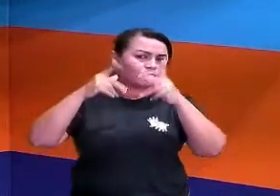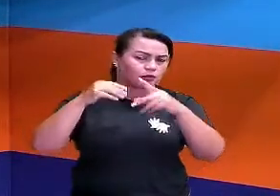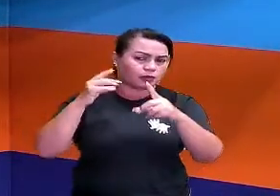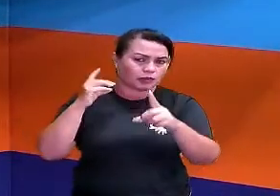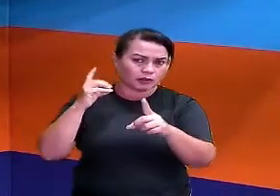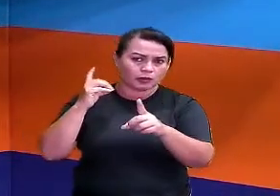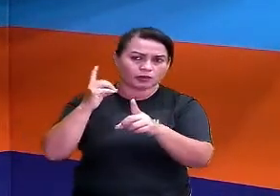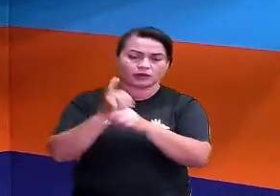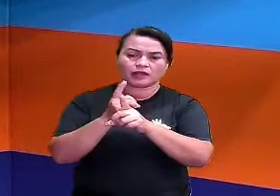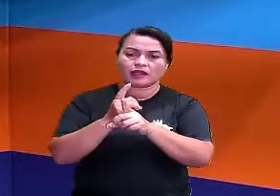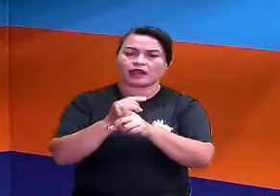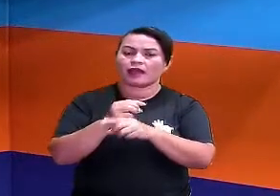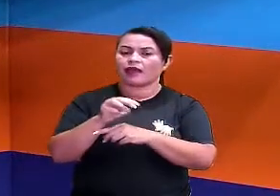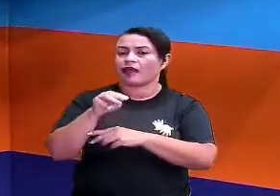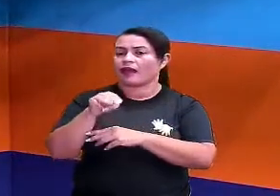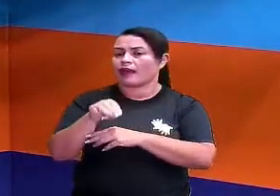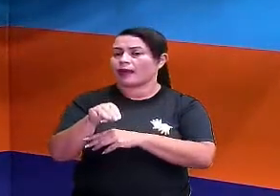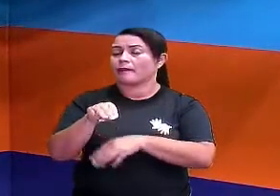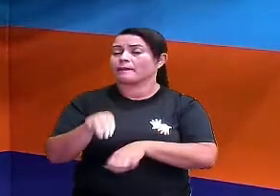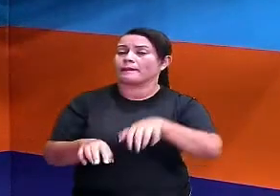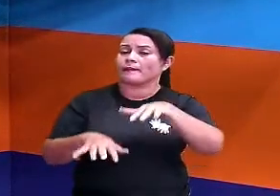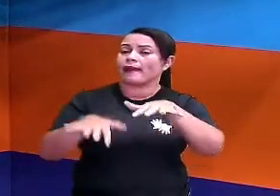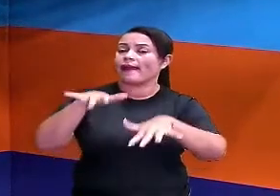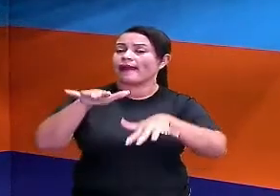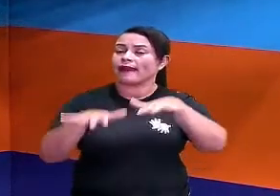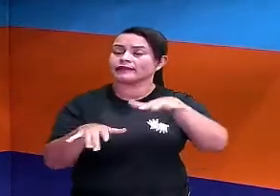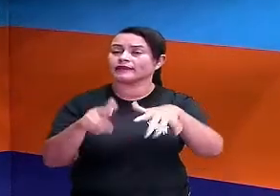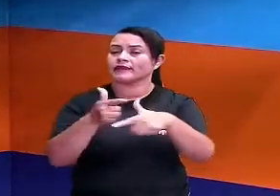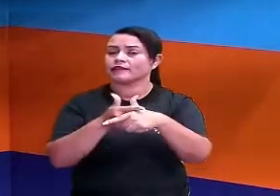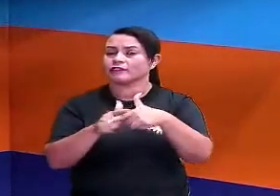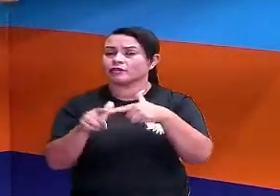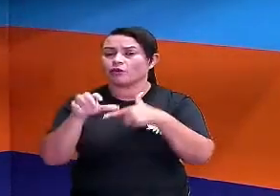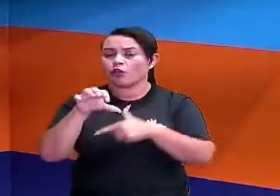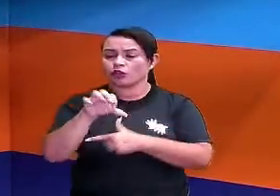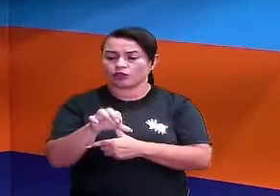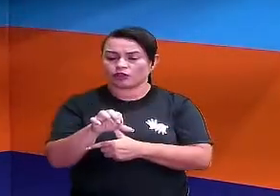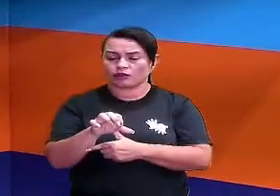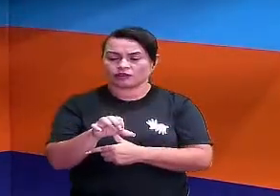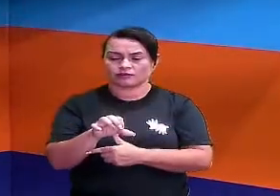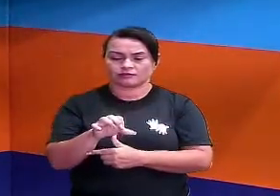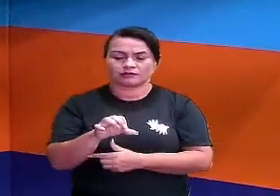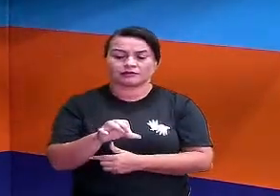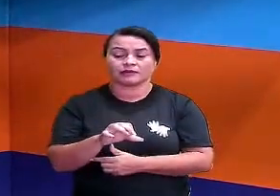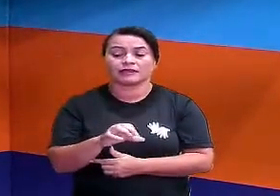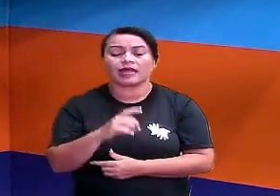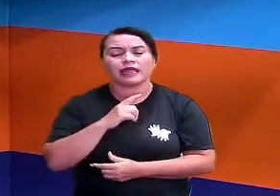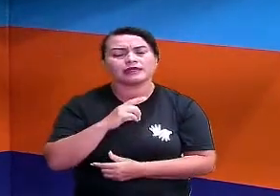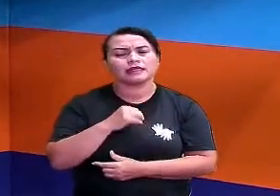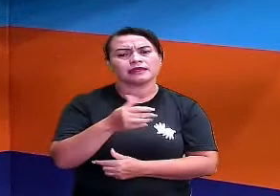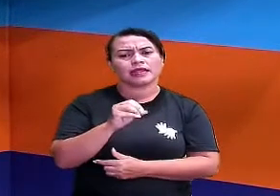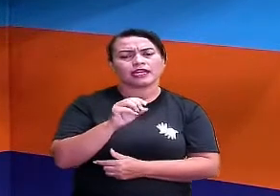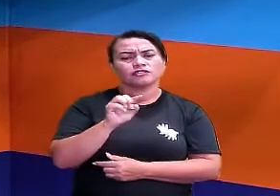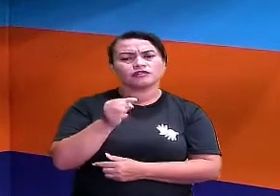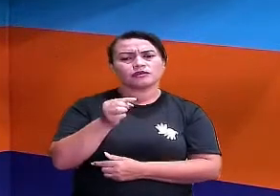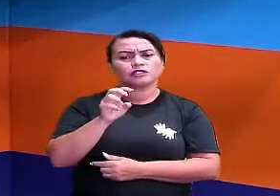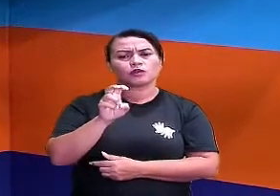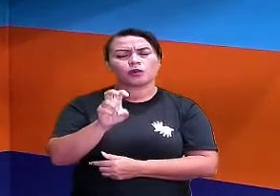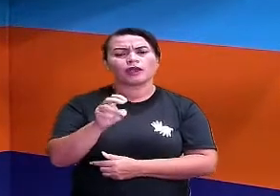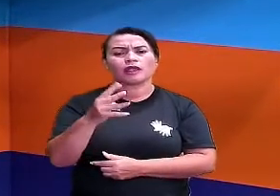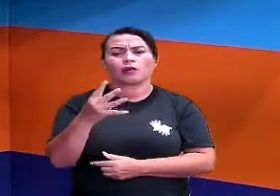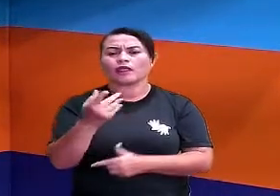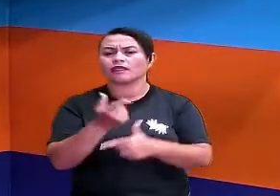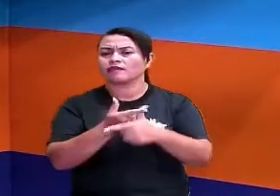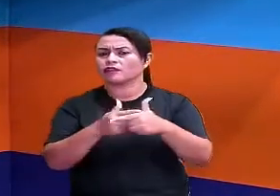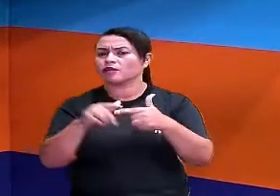média e dividir por 9. Então, ó, 10,54 dividido por 9. 10,54 dividido por